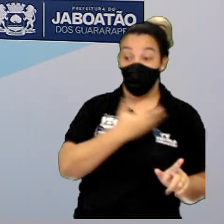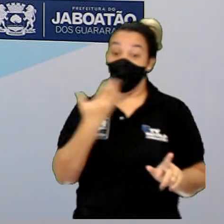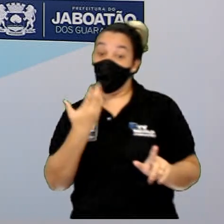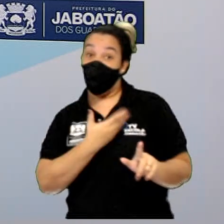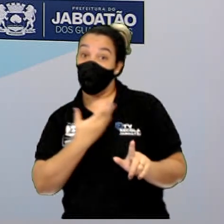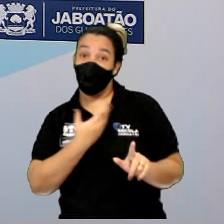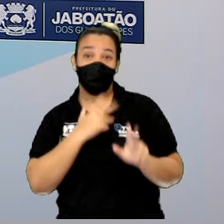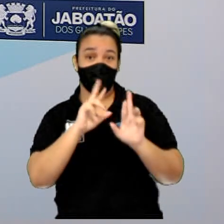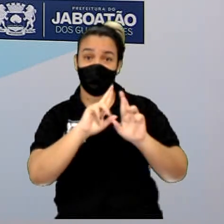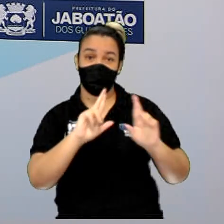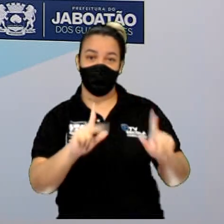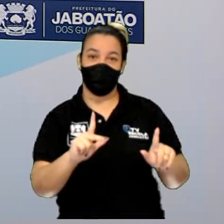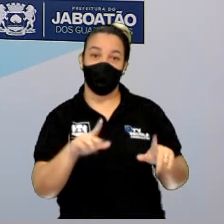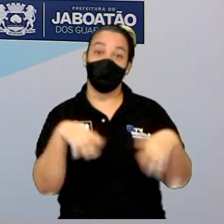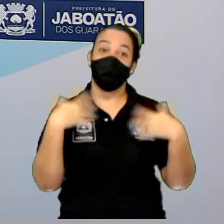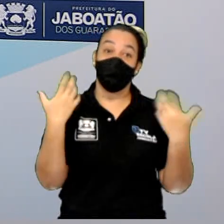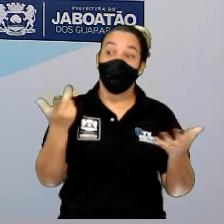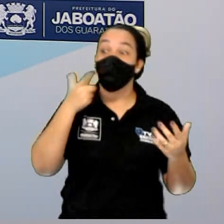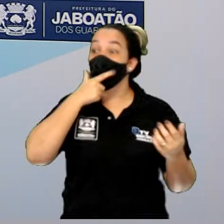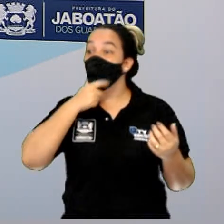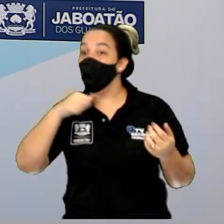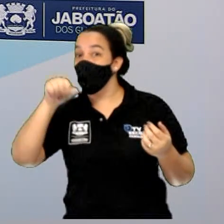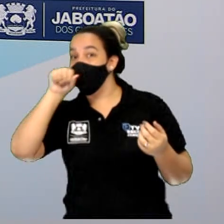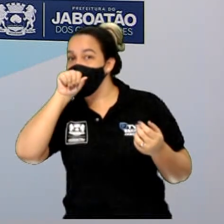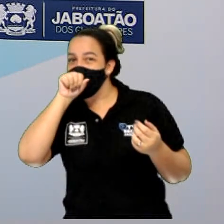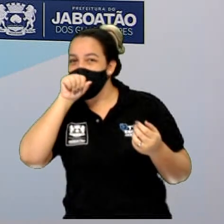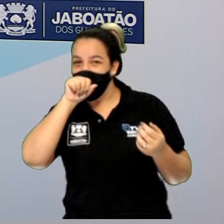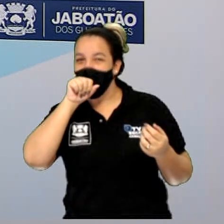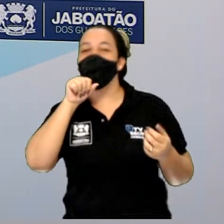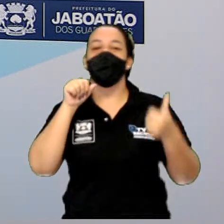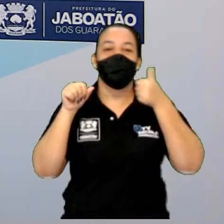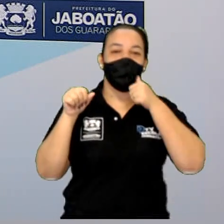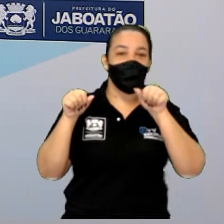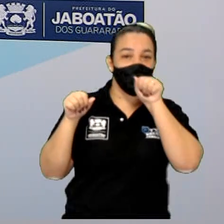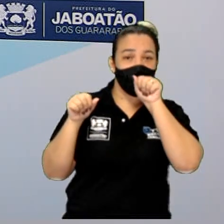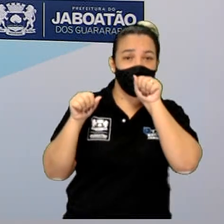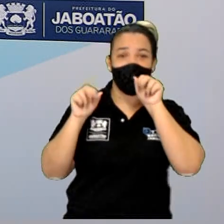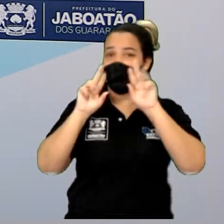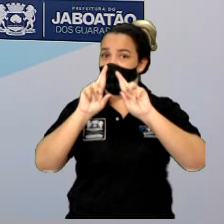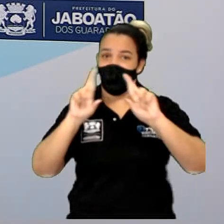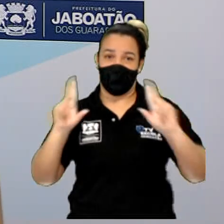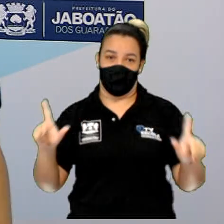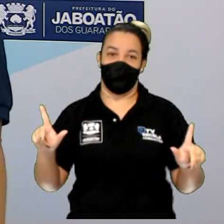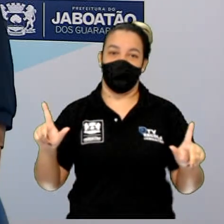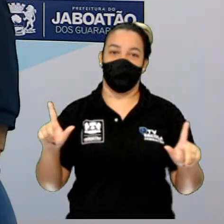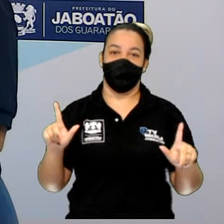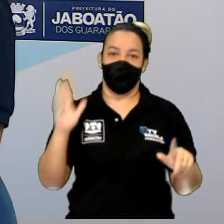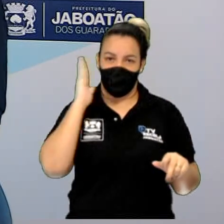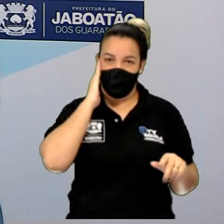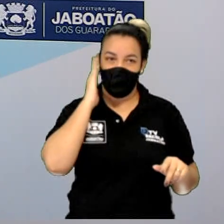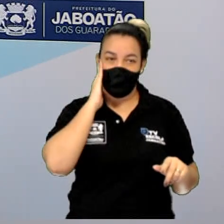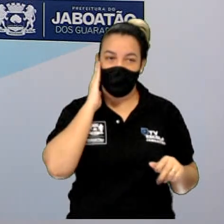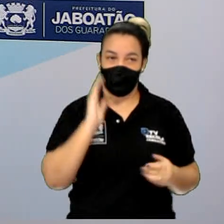na escola, com os pais, ou com a pessoa que tem uma hierarquia maior, tá certo?